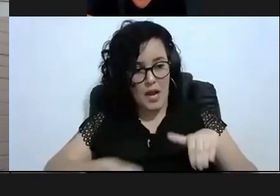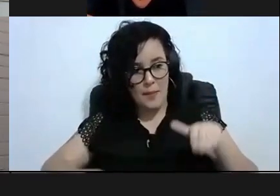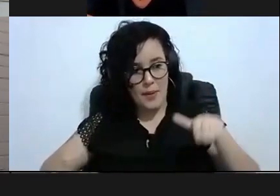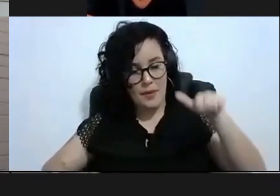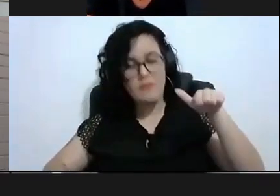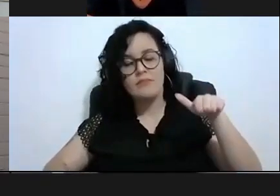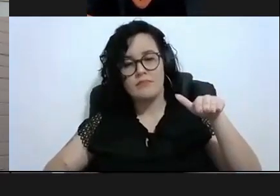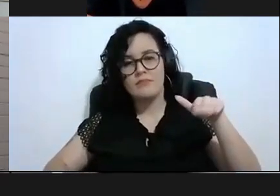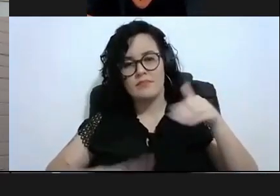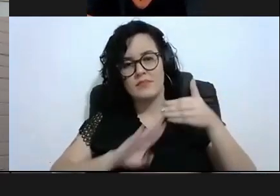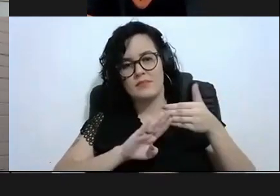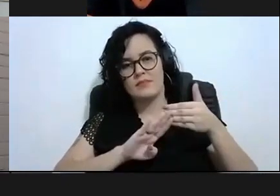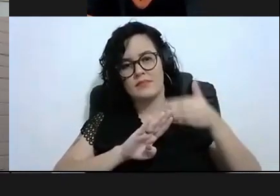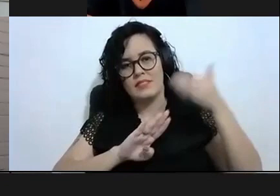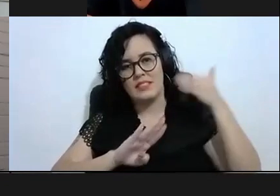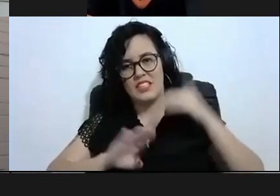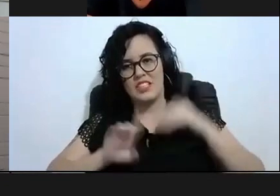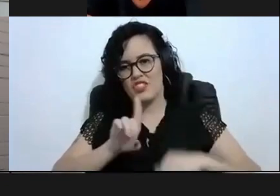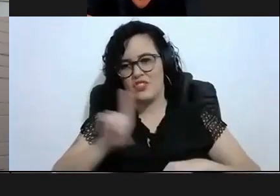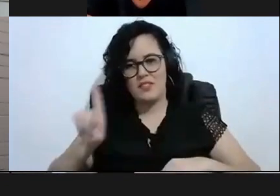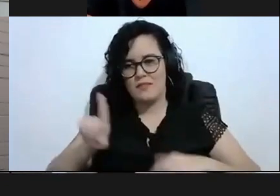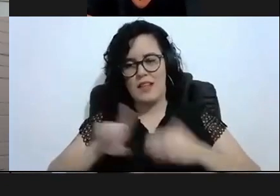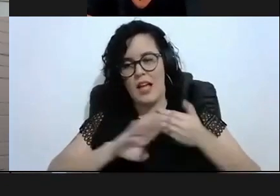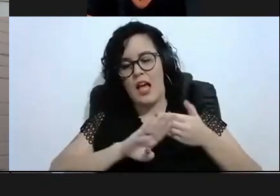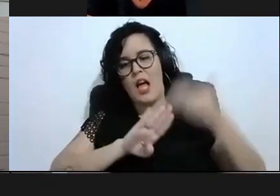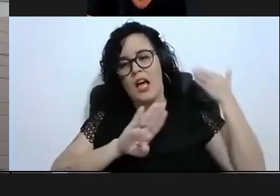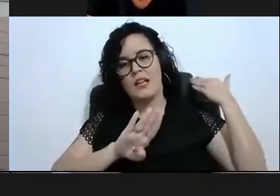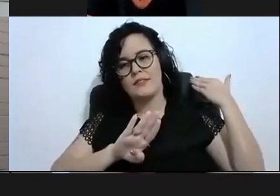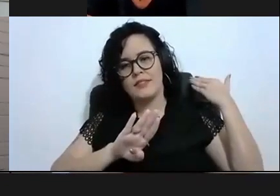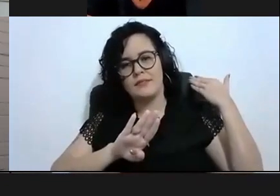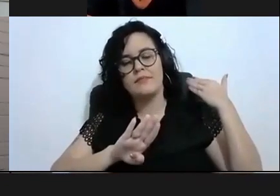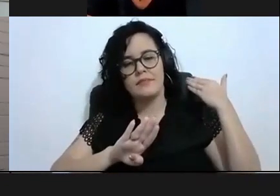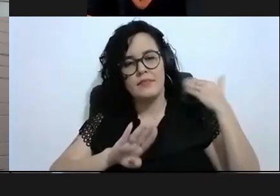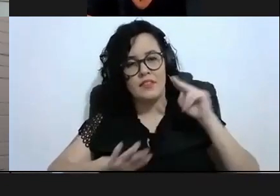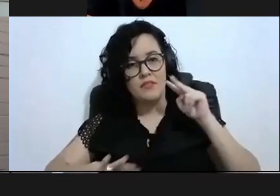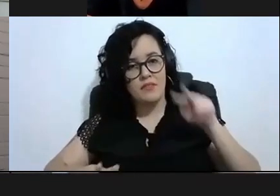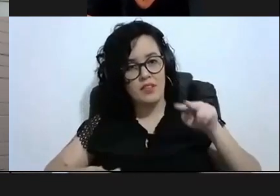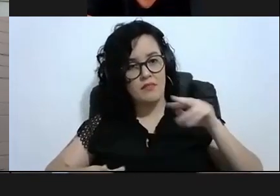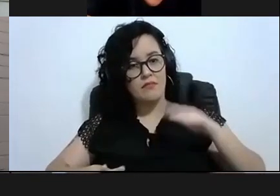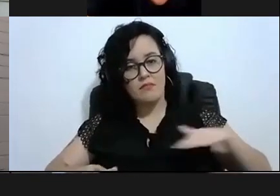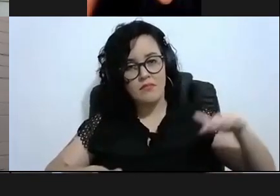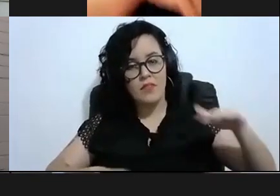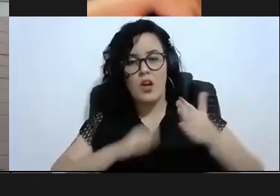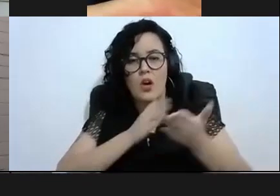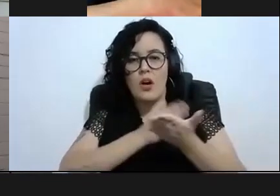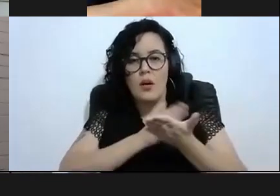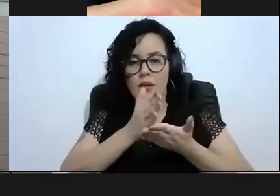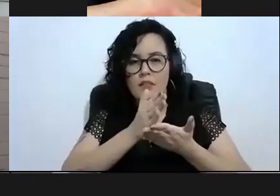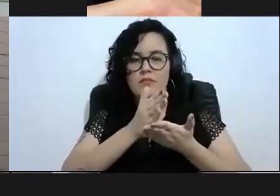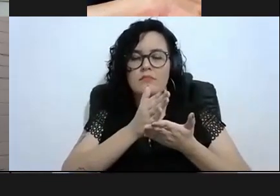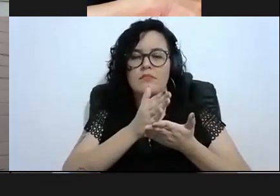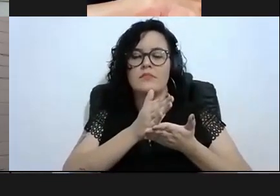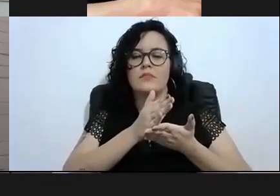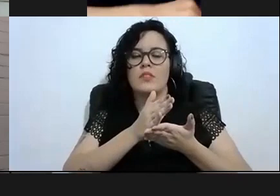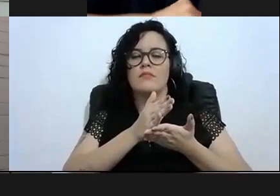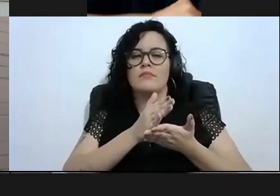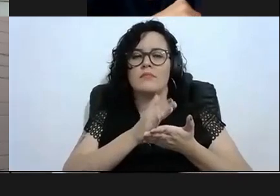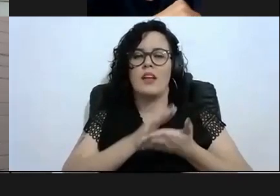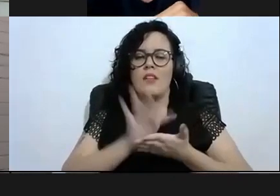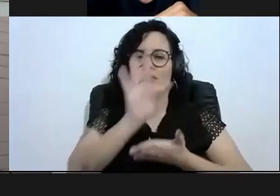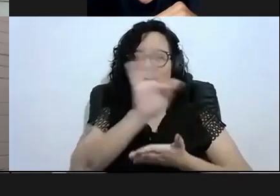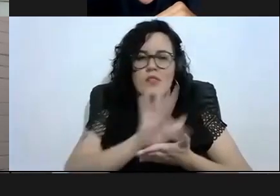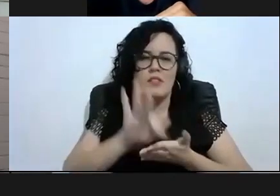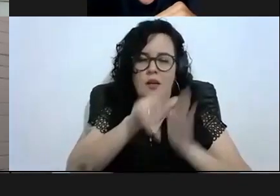né, da direita colocar sua sombra aí, que começaram a entrar, né, e ocupar as escolas, as